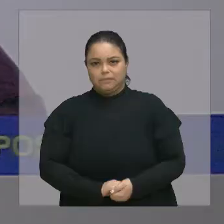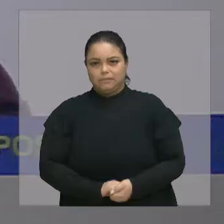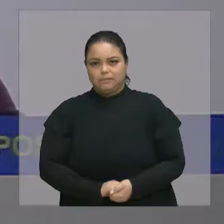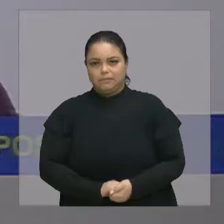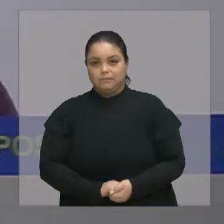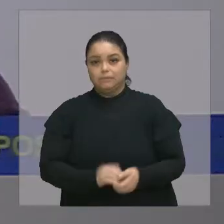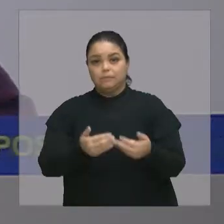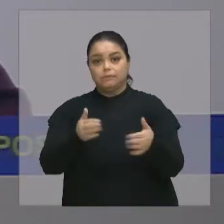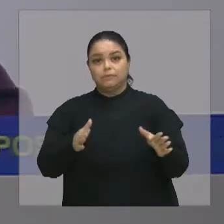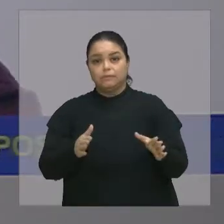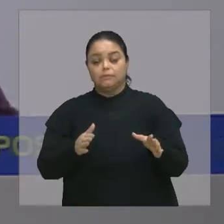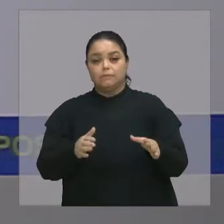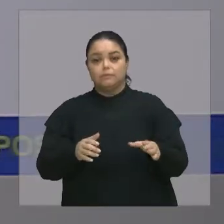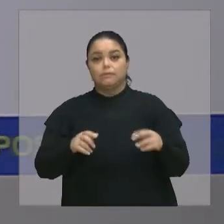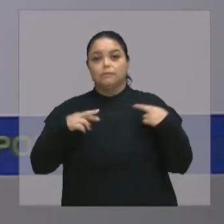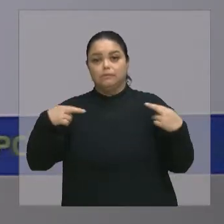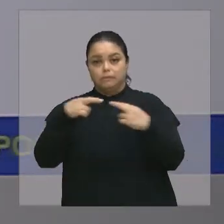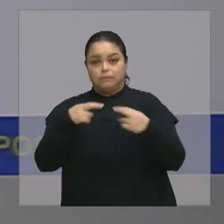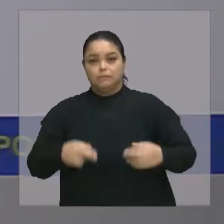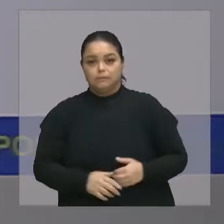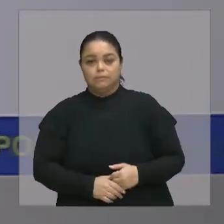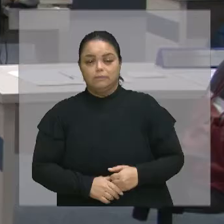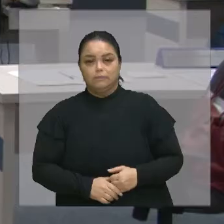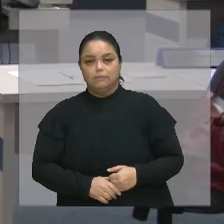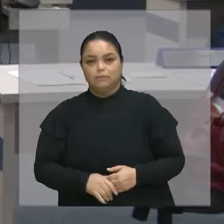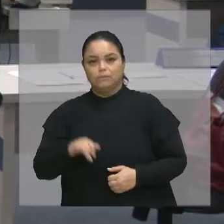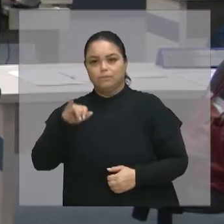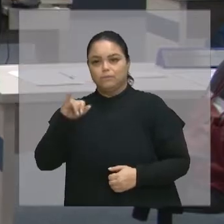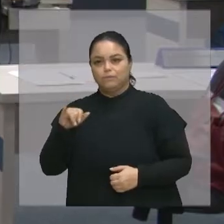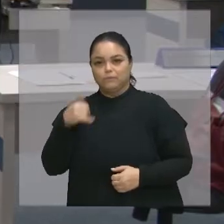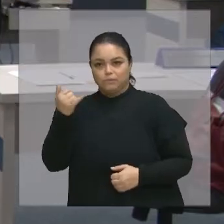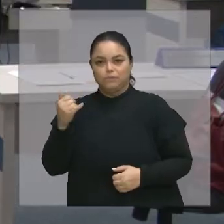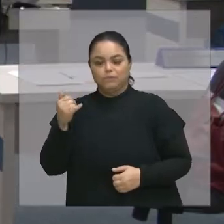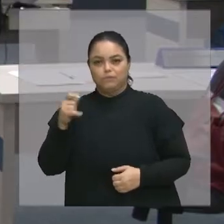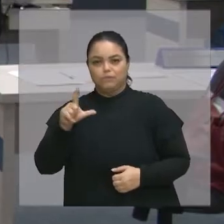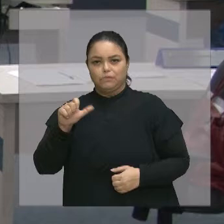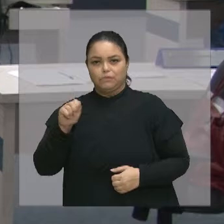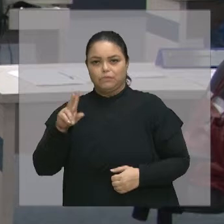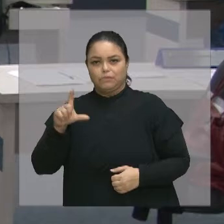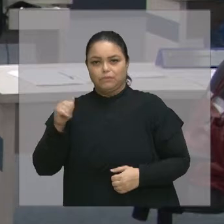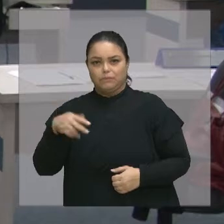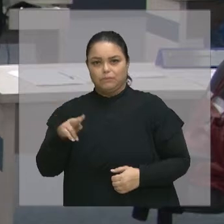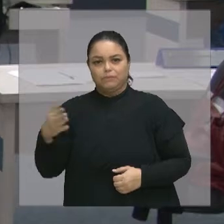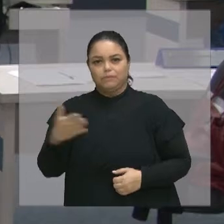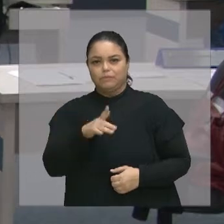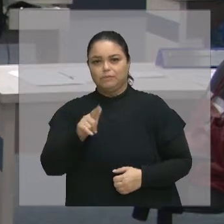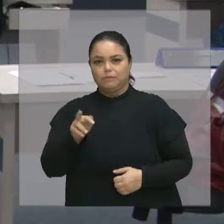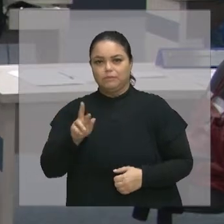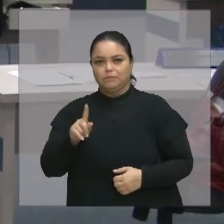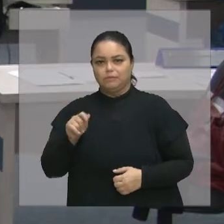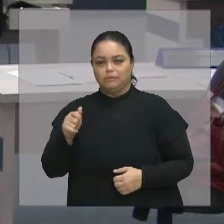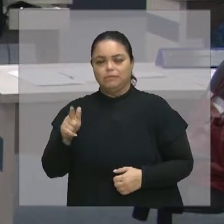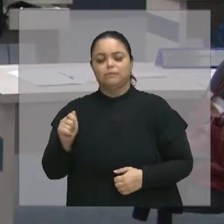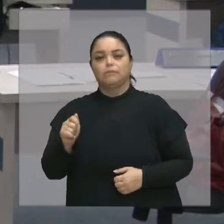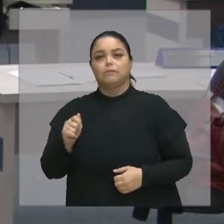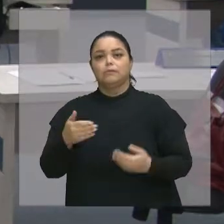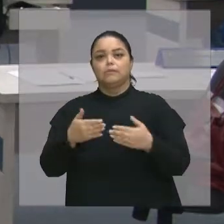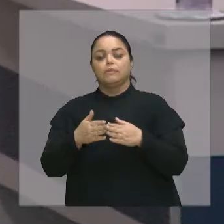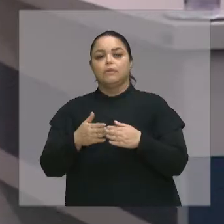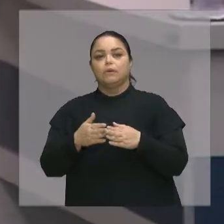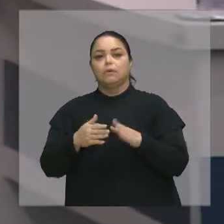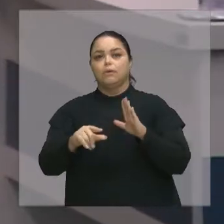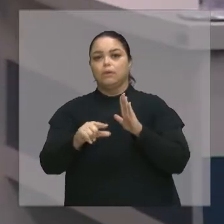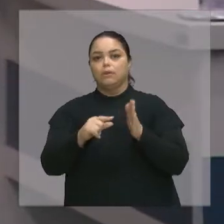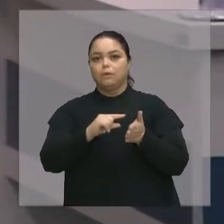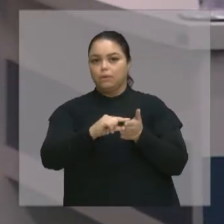Reaberta a presente sessão, com a palavra a vereadora Juliana Fraga. Boa noite, senhor presidente. Eu solicito a votação da tramitação da emenda